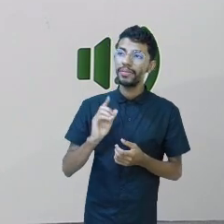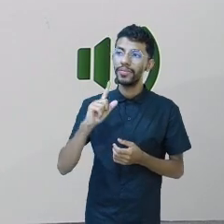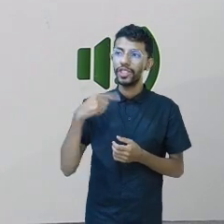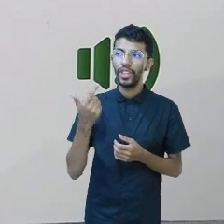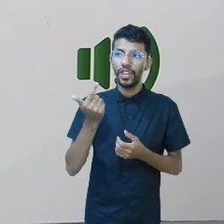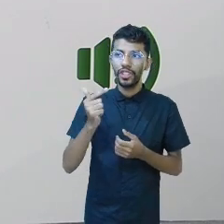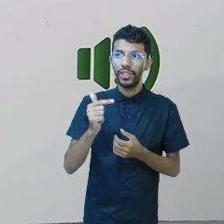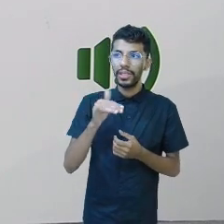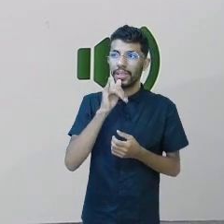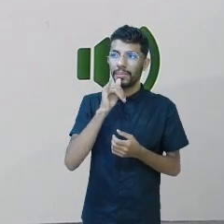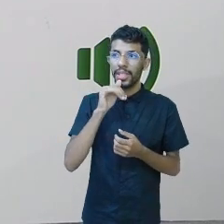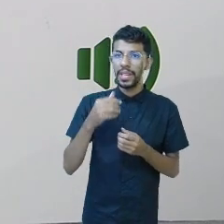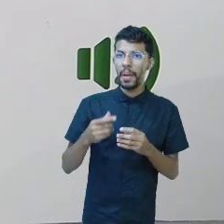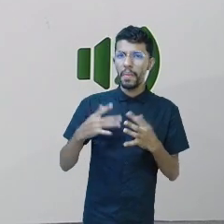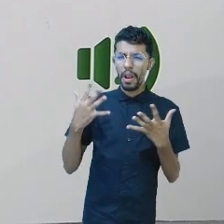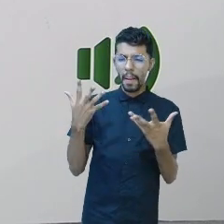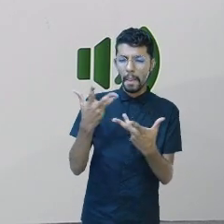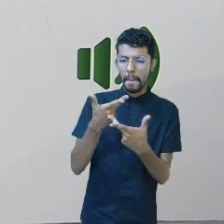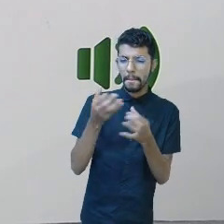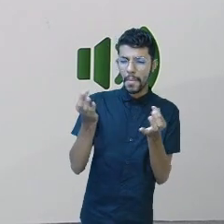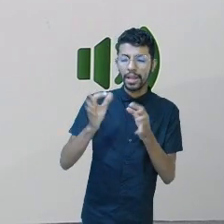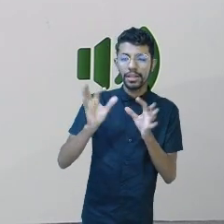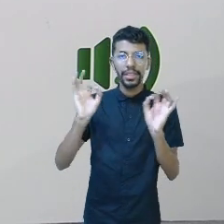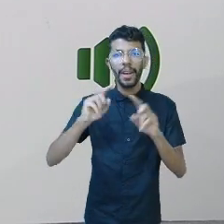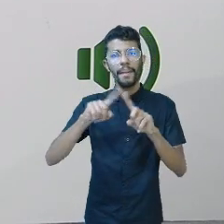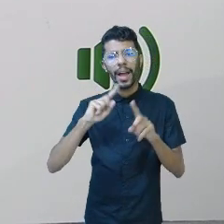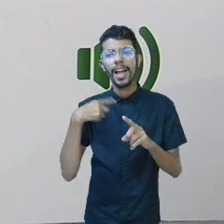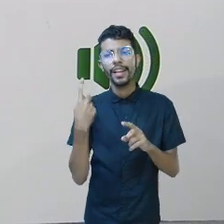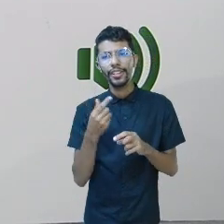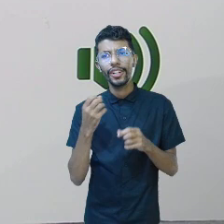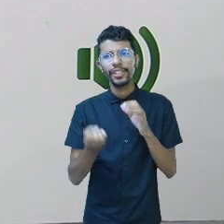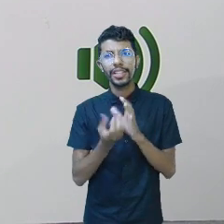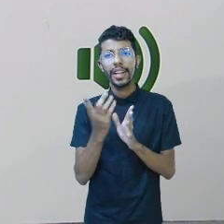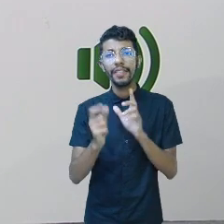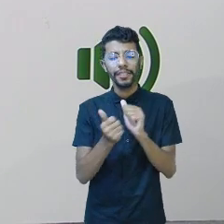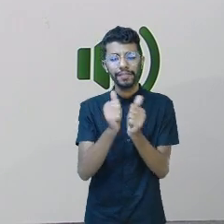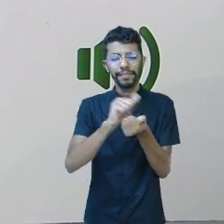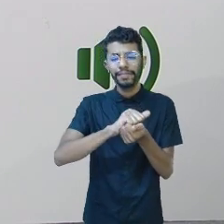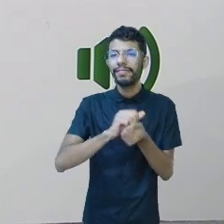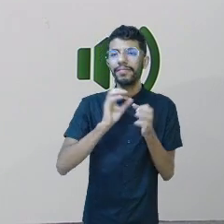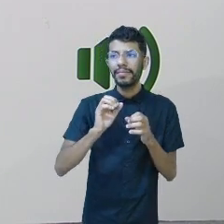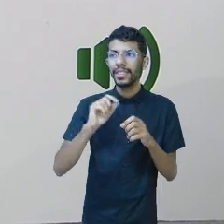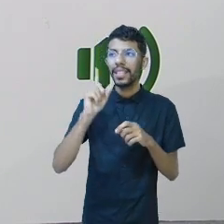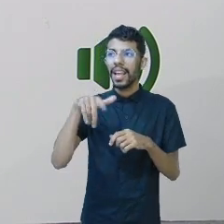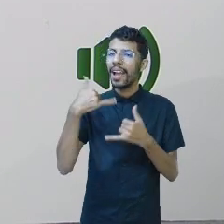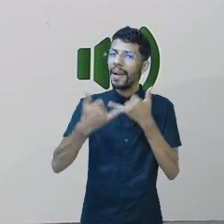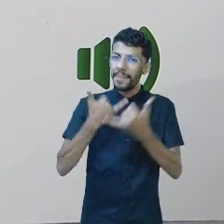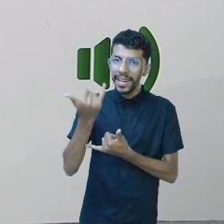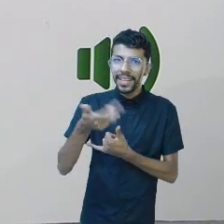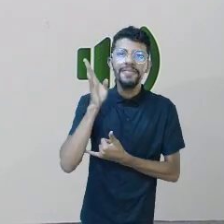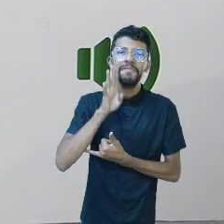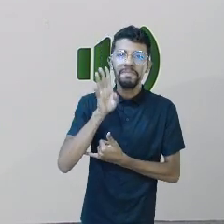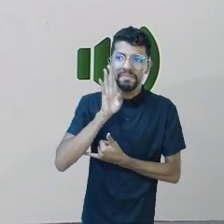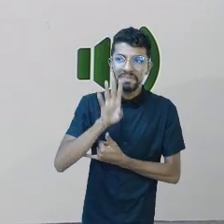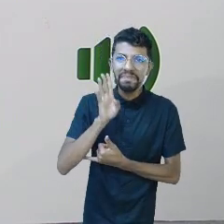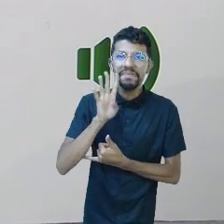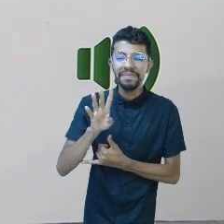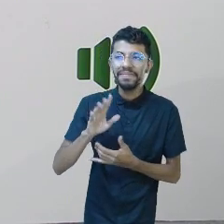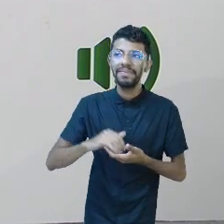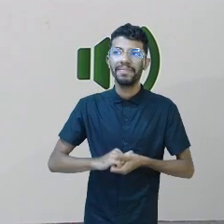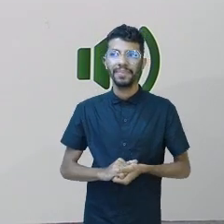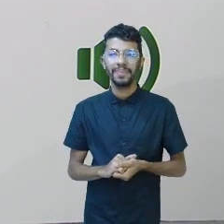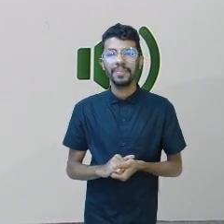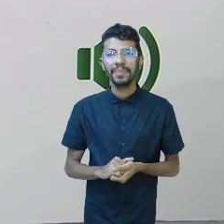fizesse assim, mas a gente improvisava as nossas petecas. A maioria dos nossos brinquedos. É uma brincadeira muito legal.